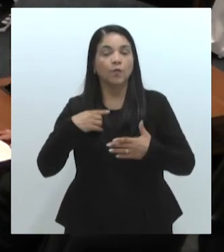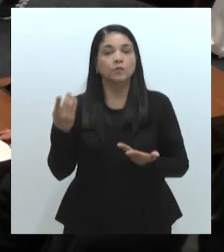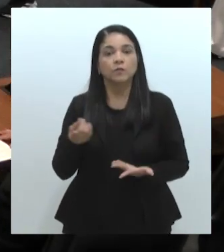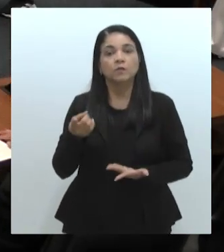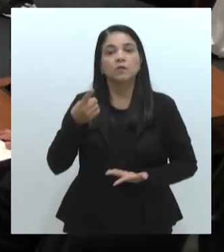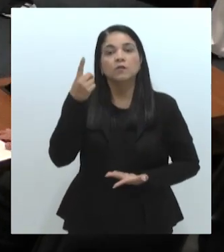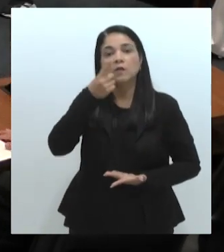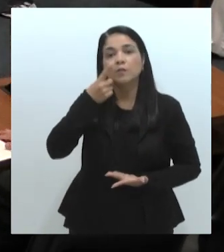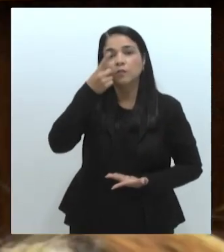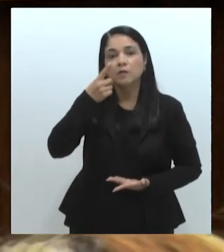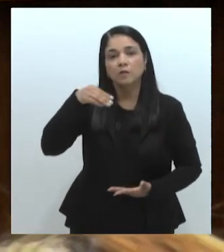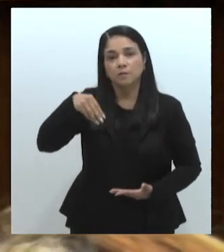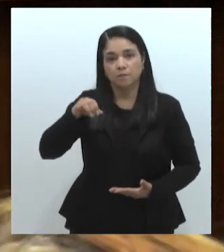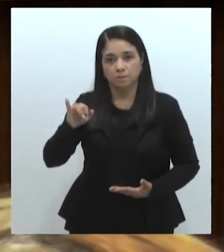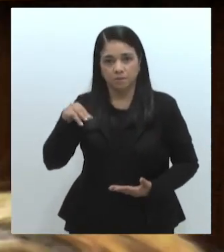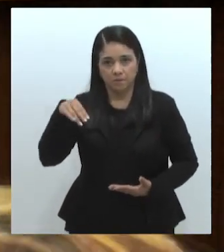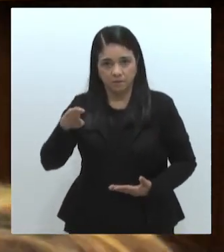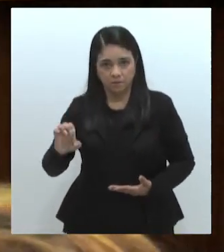favor.